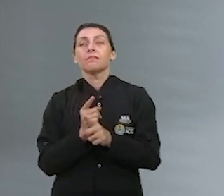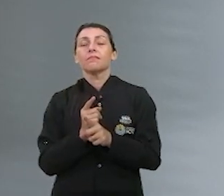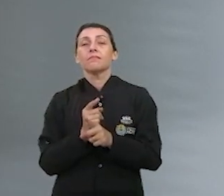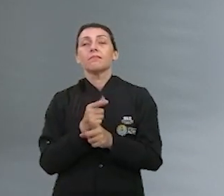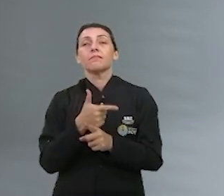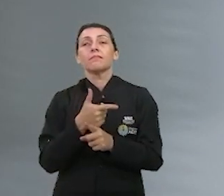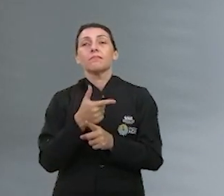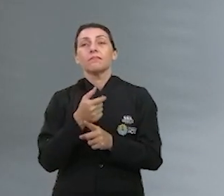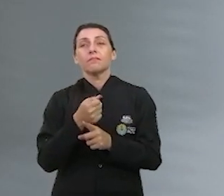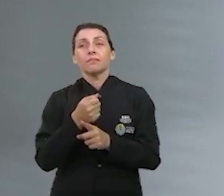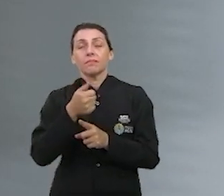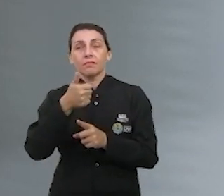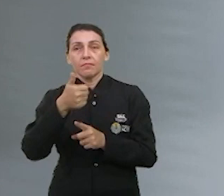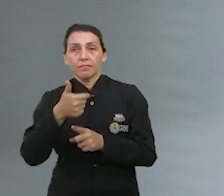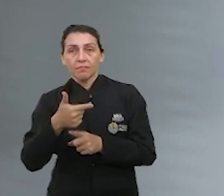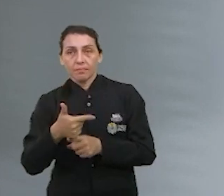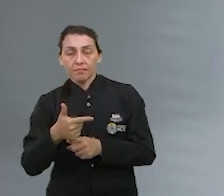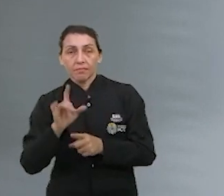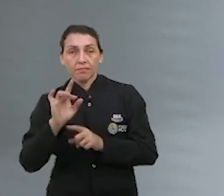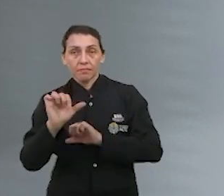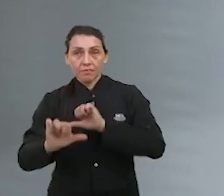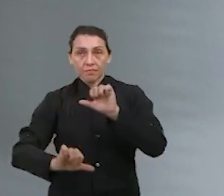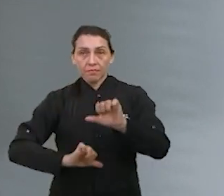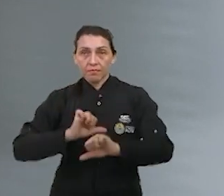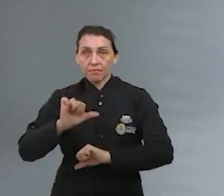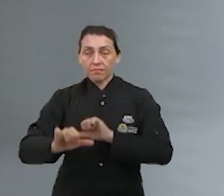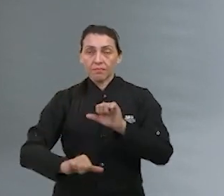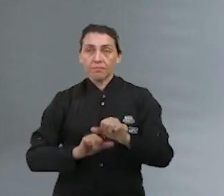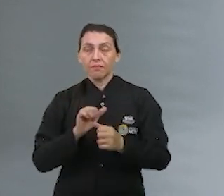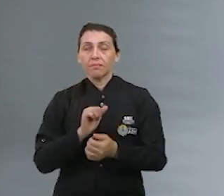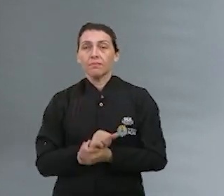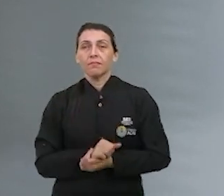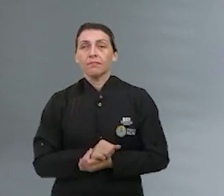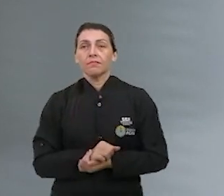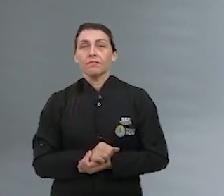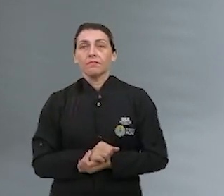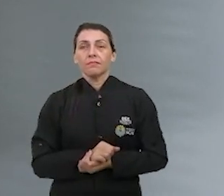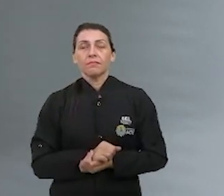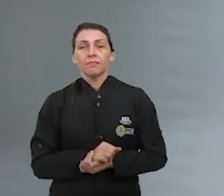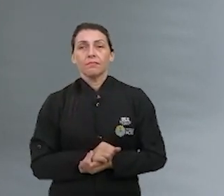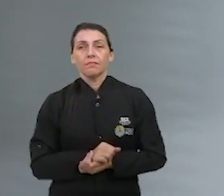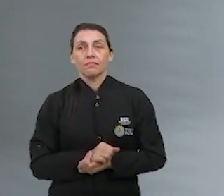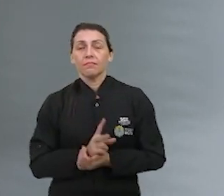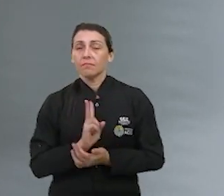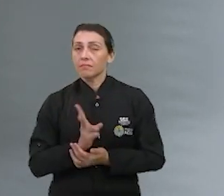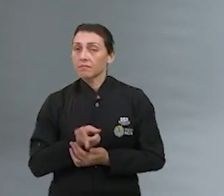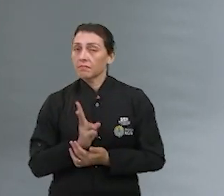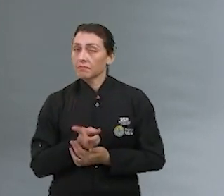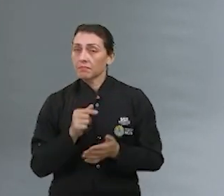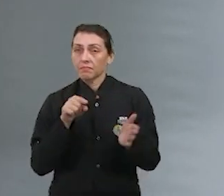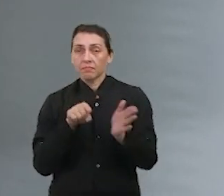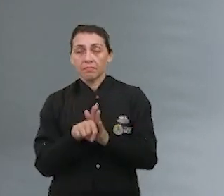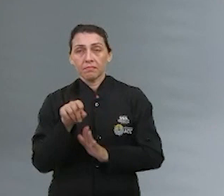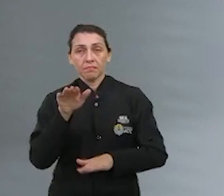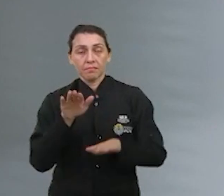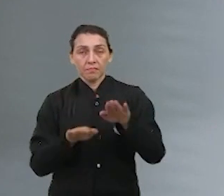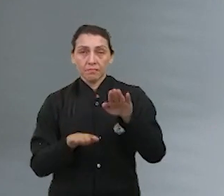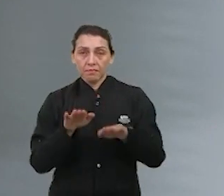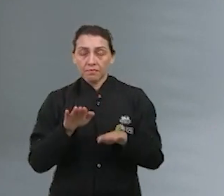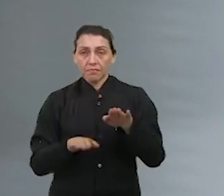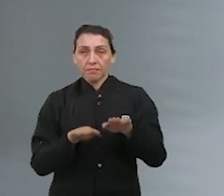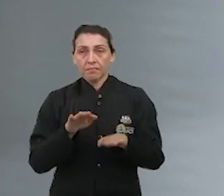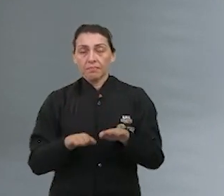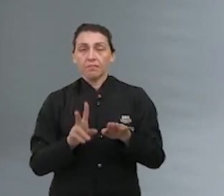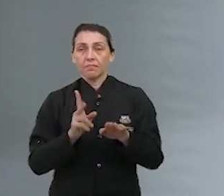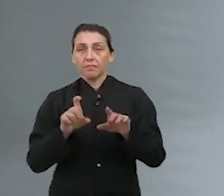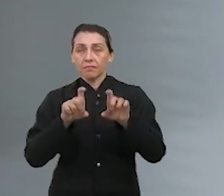Enem 2012, só trocou, né, o 2 aqui por 1. A mesma questão praticamente o